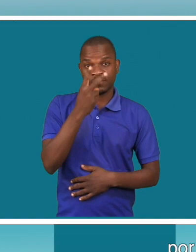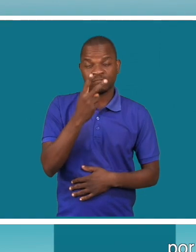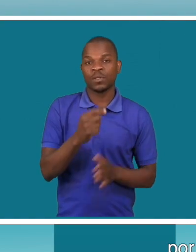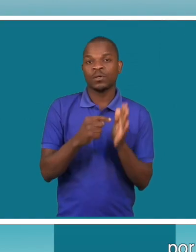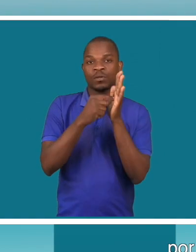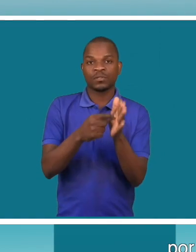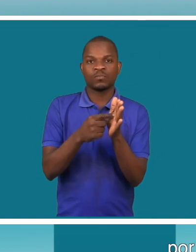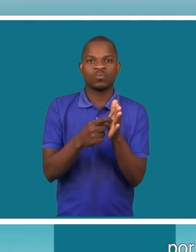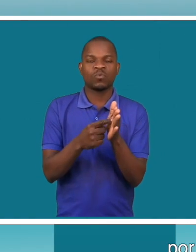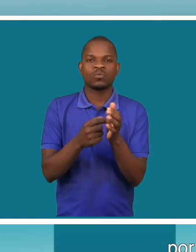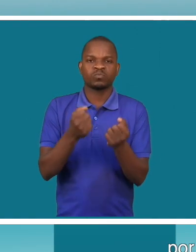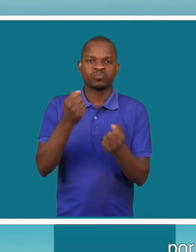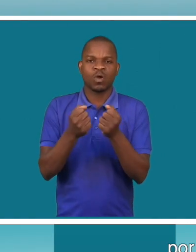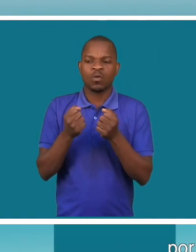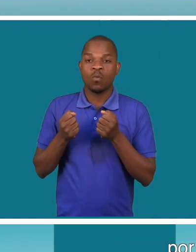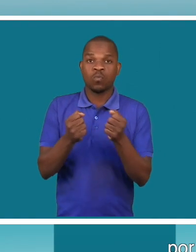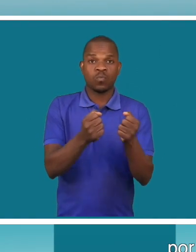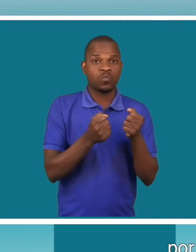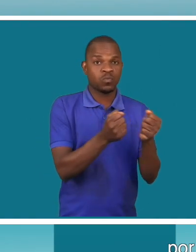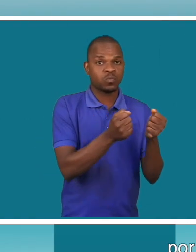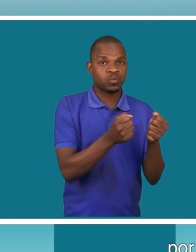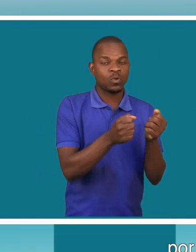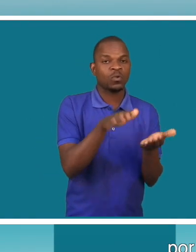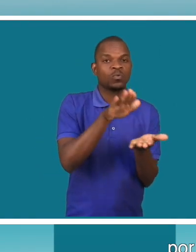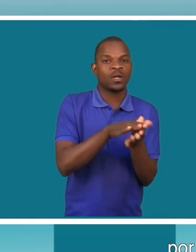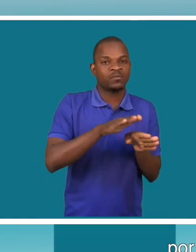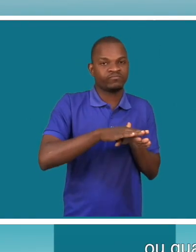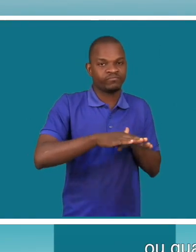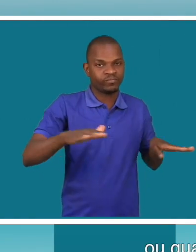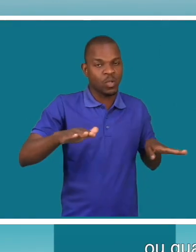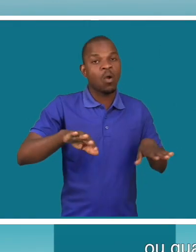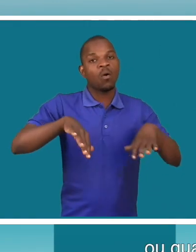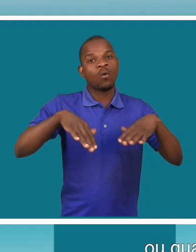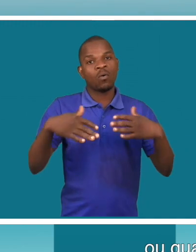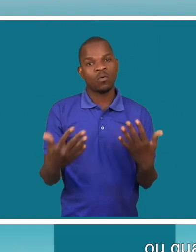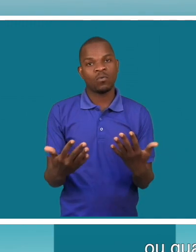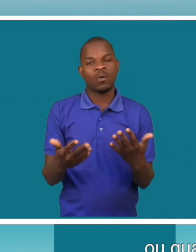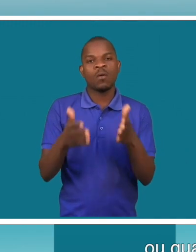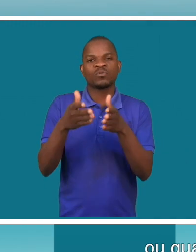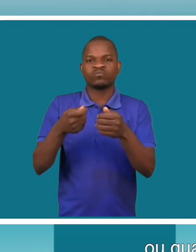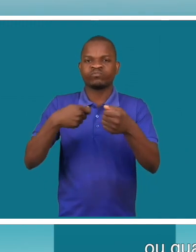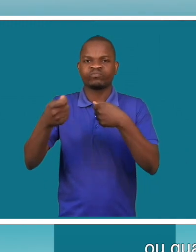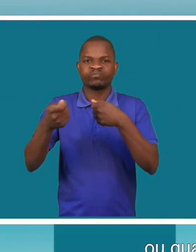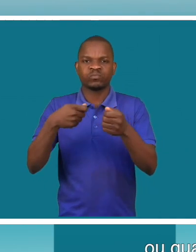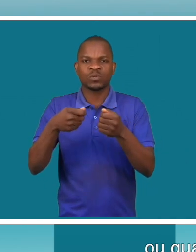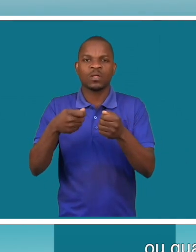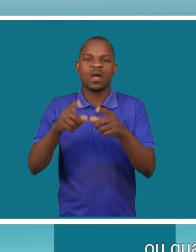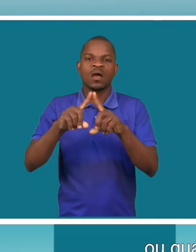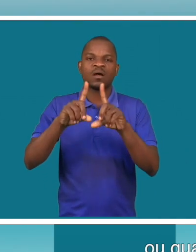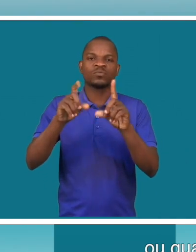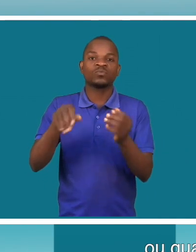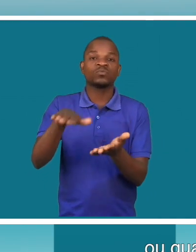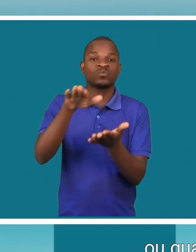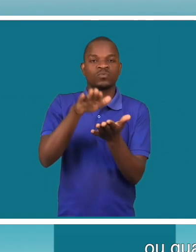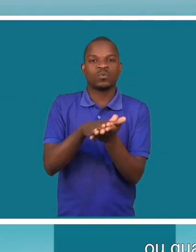exemplo, quando viaturas estão estacionadas nos passeios ou quando vendedores exercem a sua